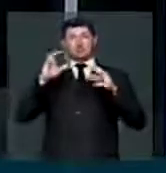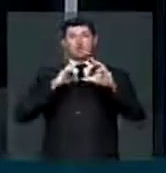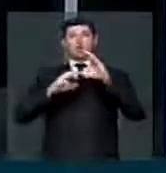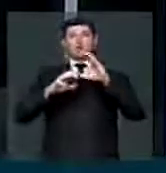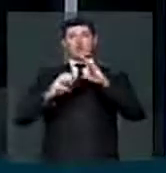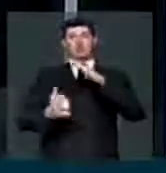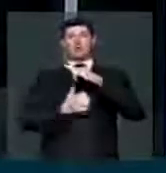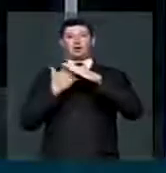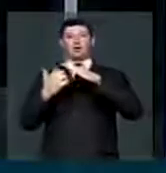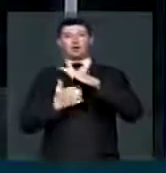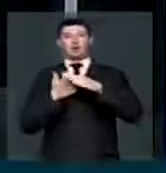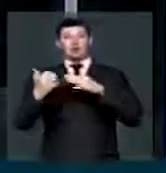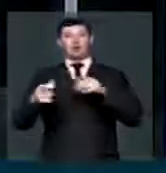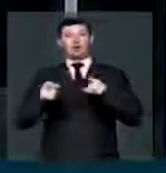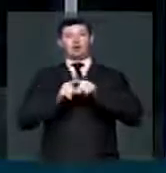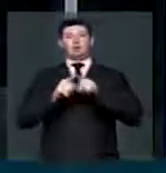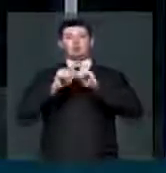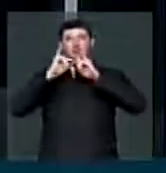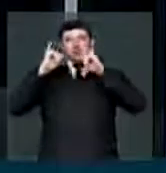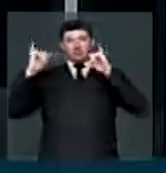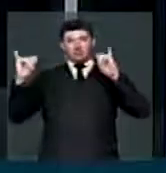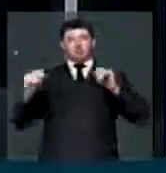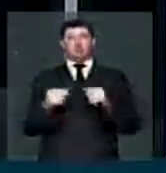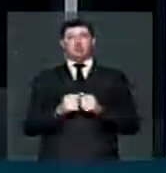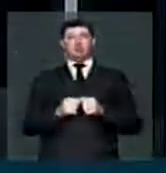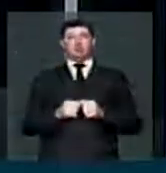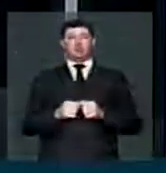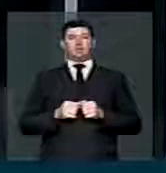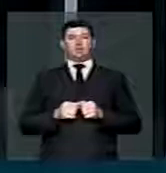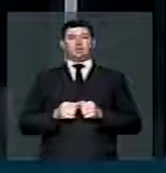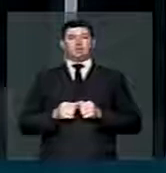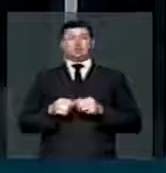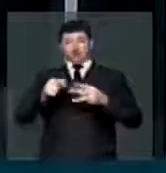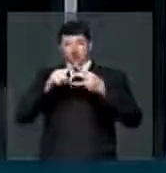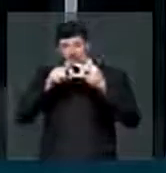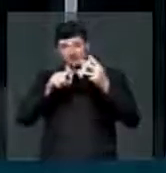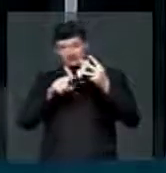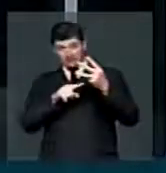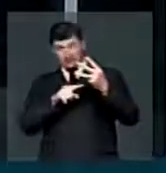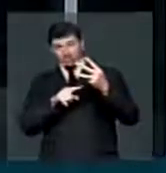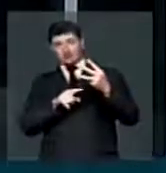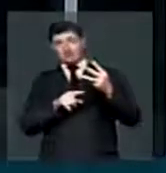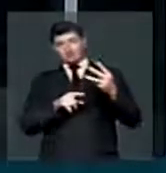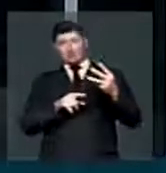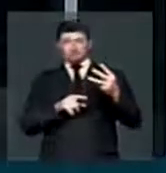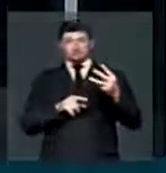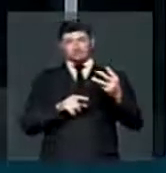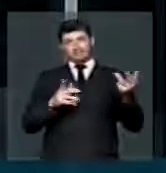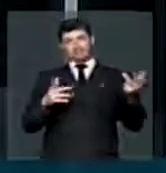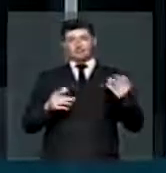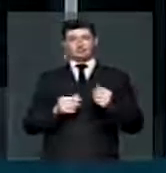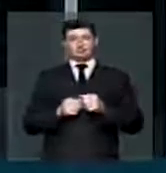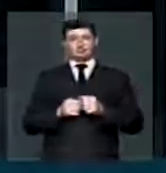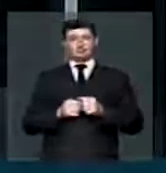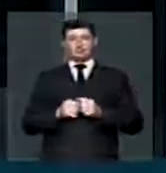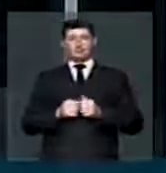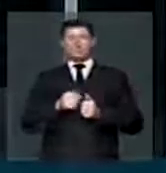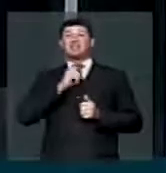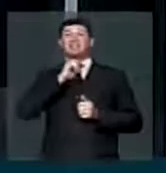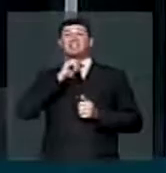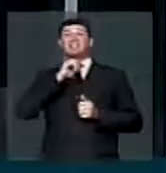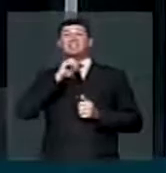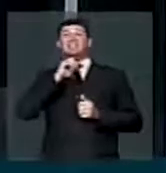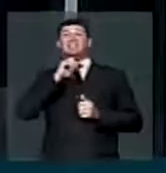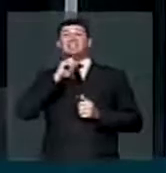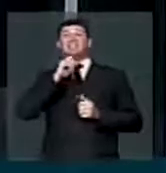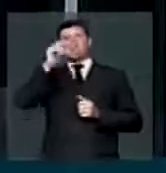de comunicação que veiculam esta propaganda. Além desses 3 setores, deputado Mauro Benevides,